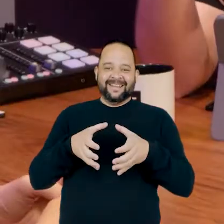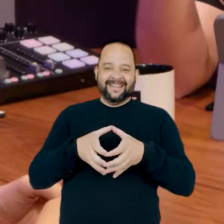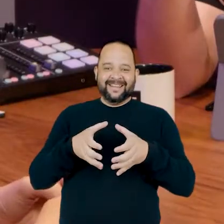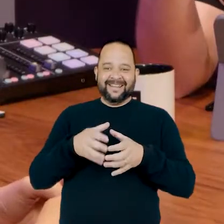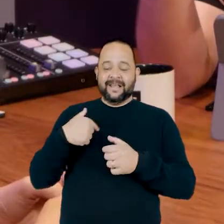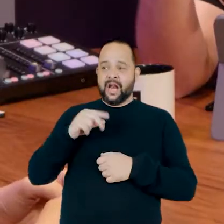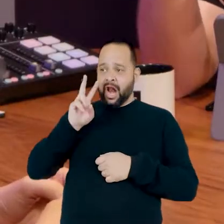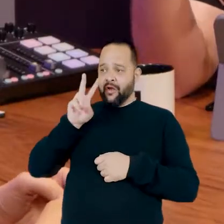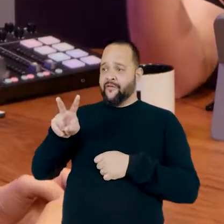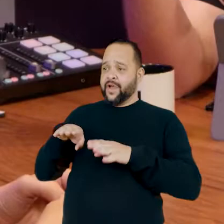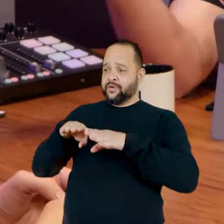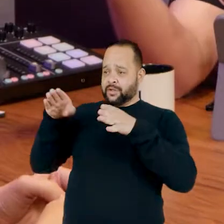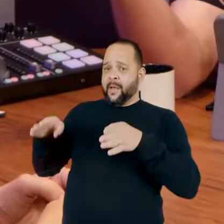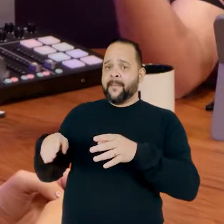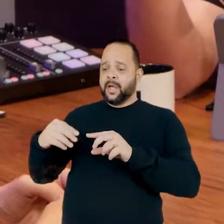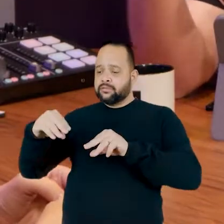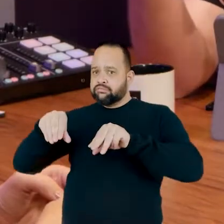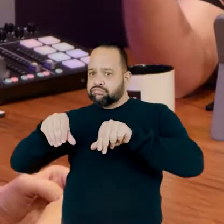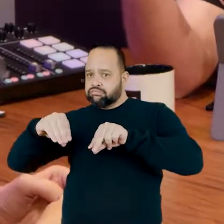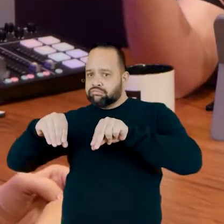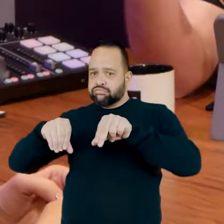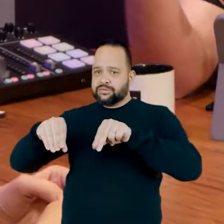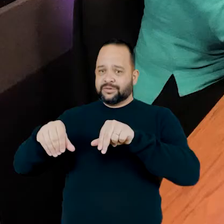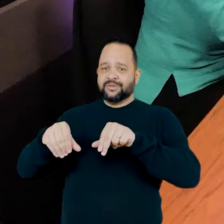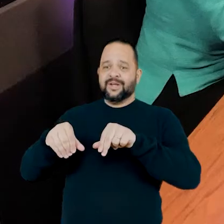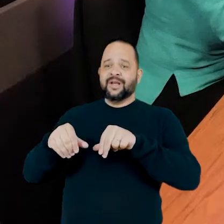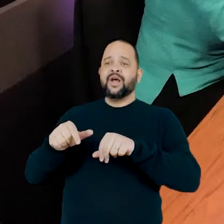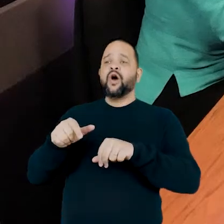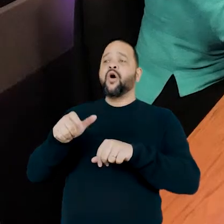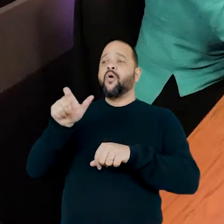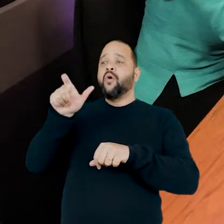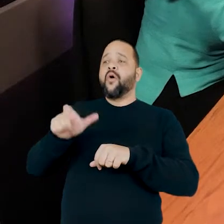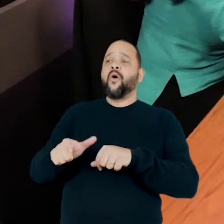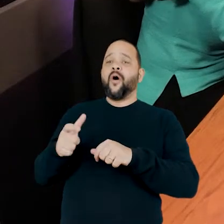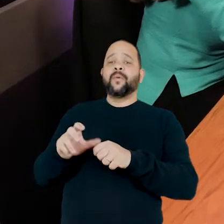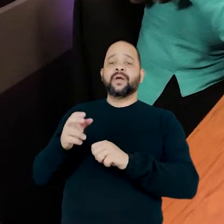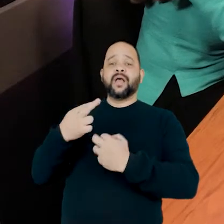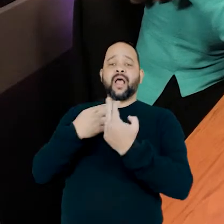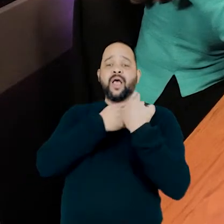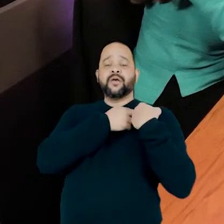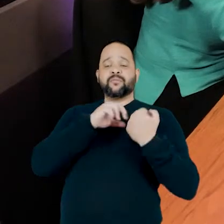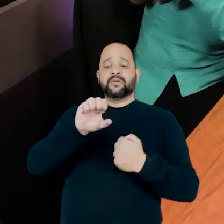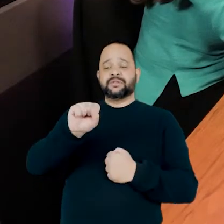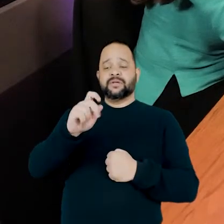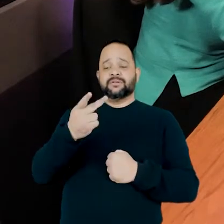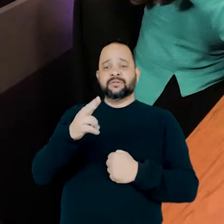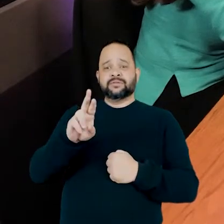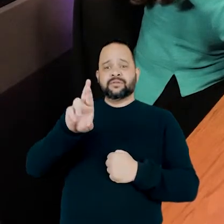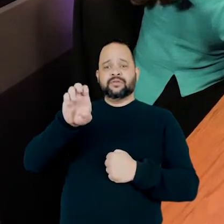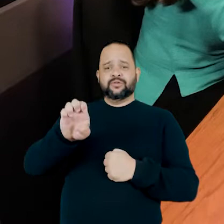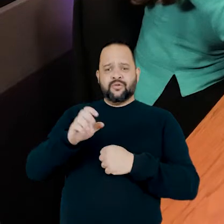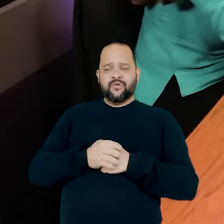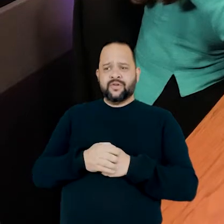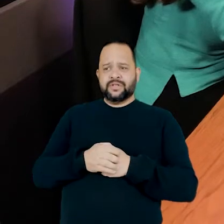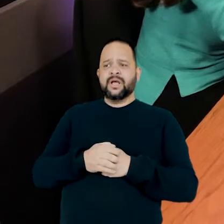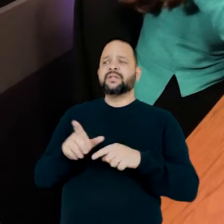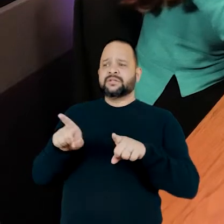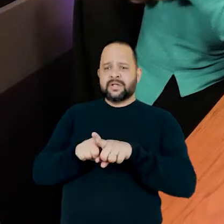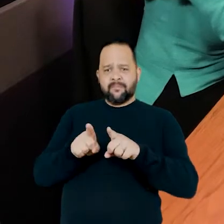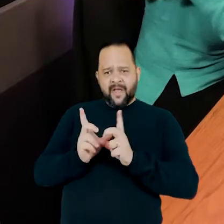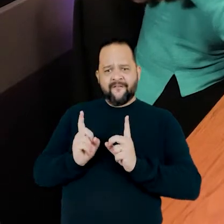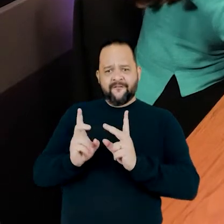eu olho lá pro palco, quem tá é o Kadoca da Shure. E como que é isso? Vocês vendem esse serviço ou não? O fato deles